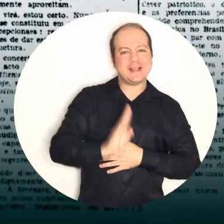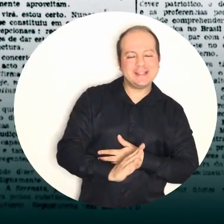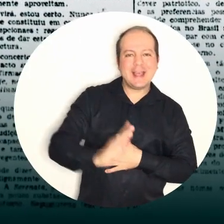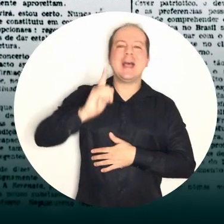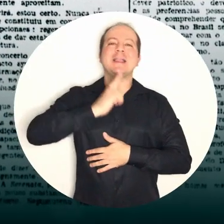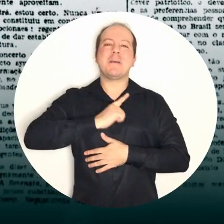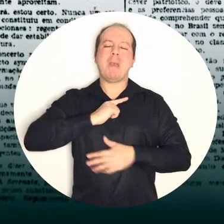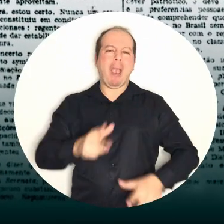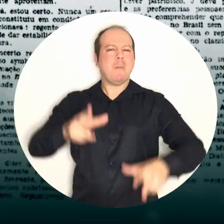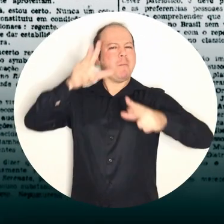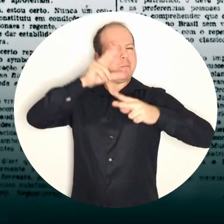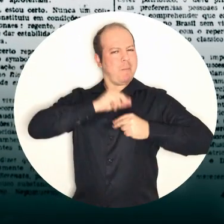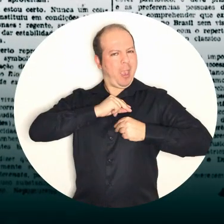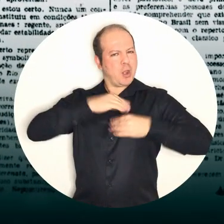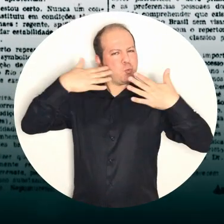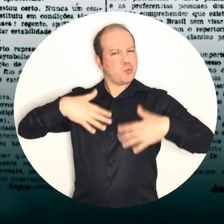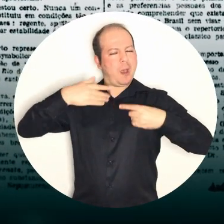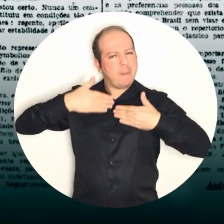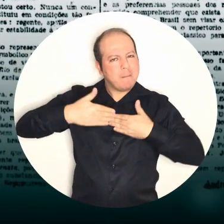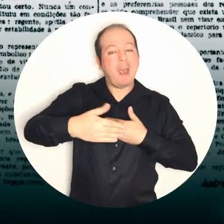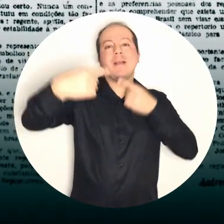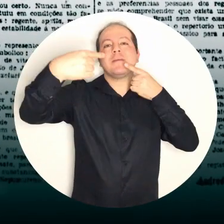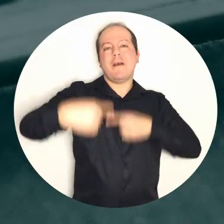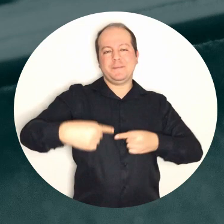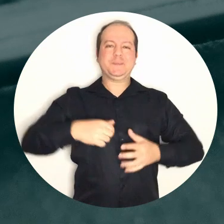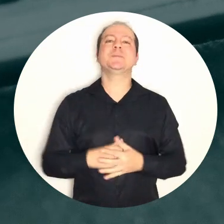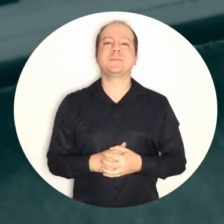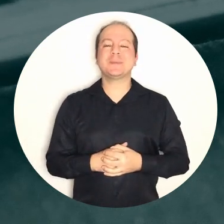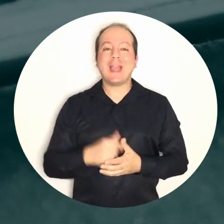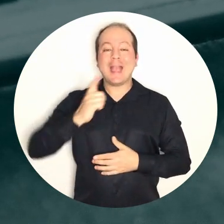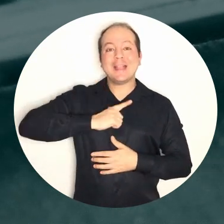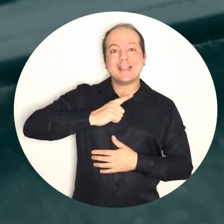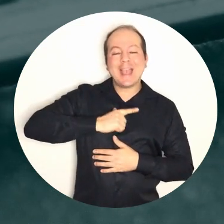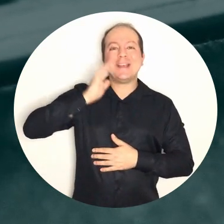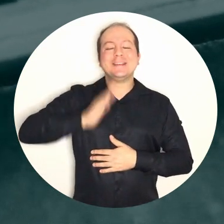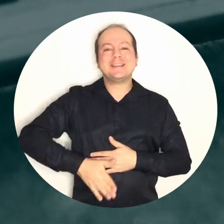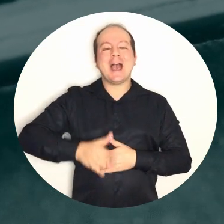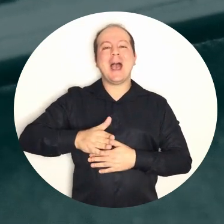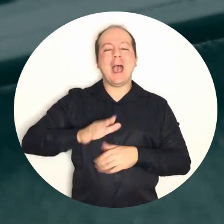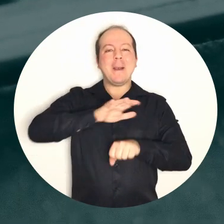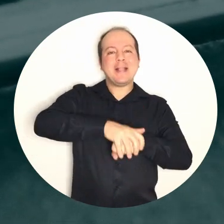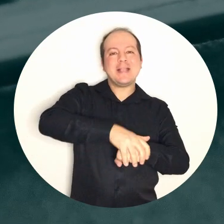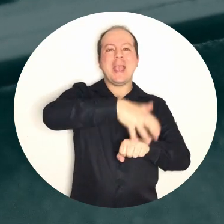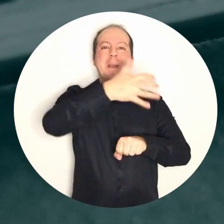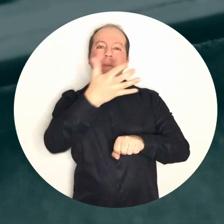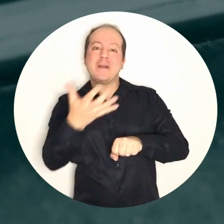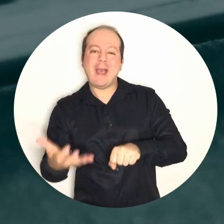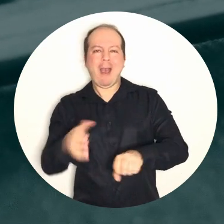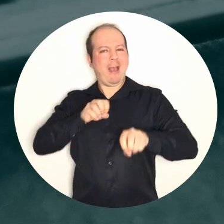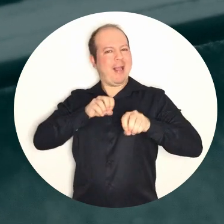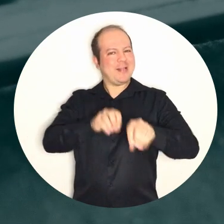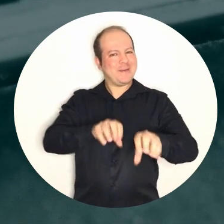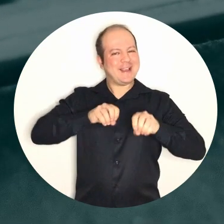Brasileira e de seus méritos e desafios iniciais. Já nascia grande,